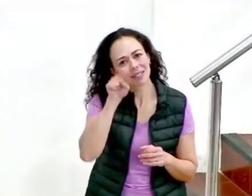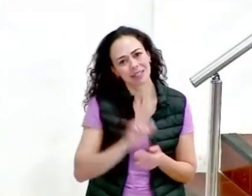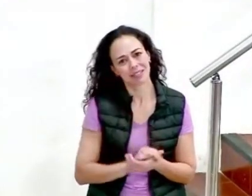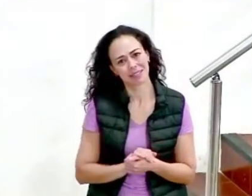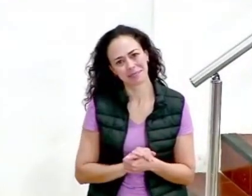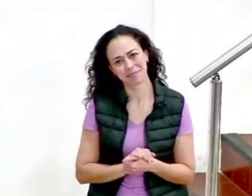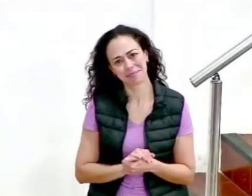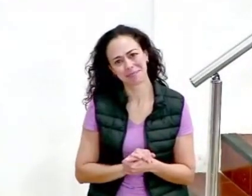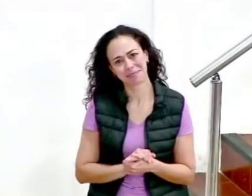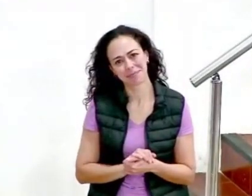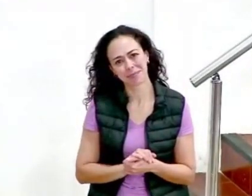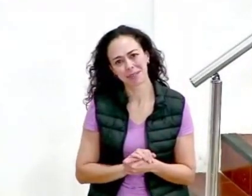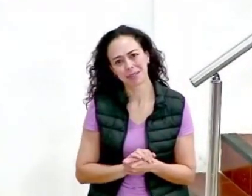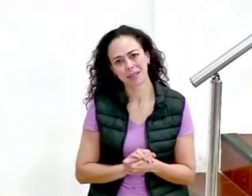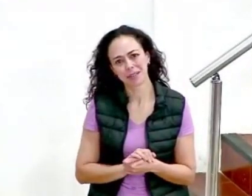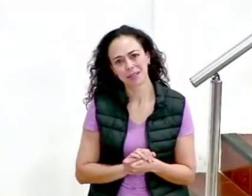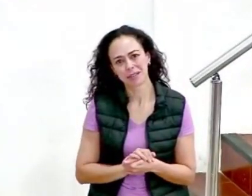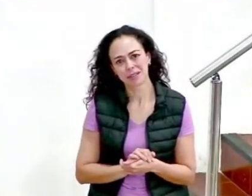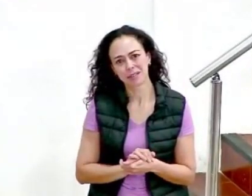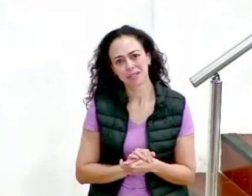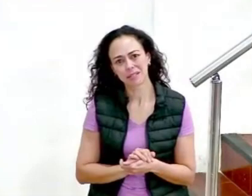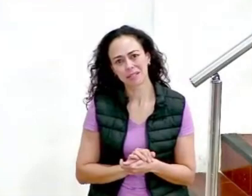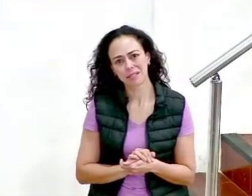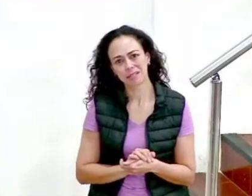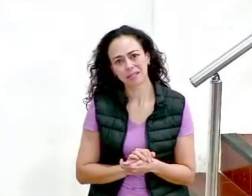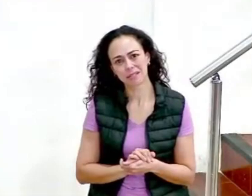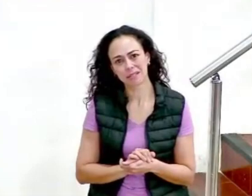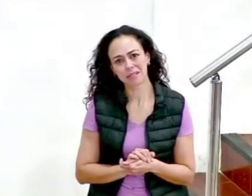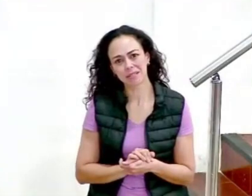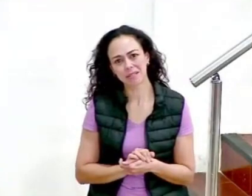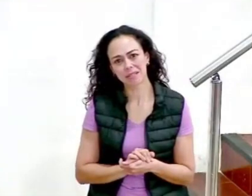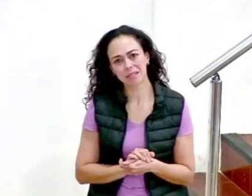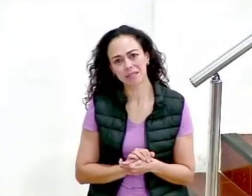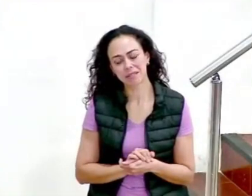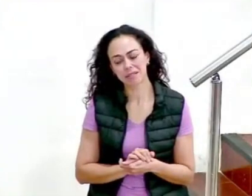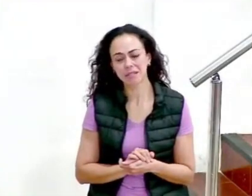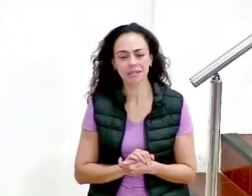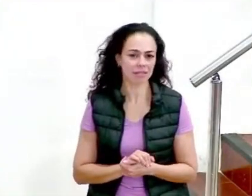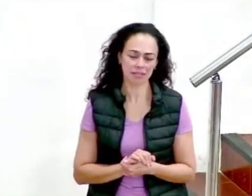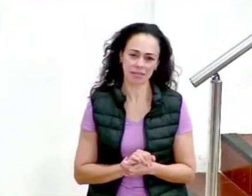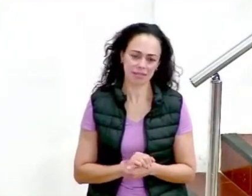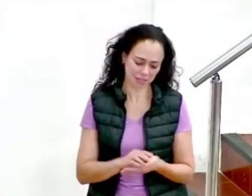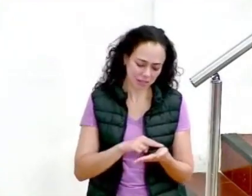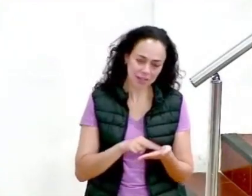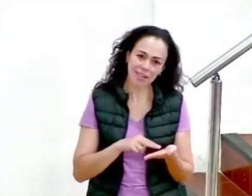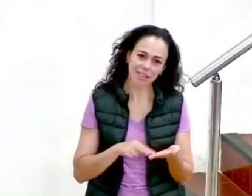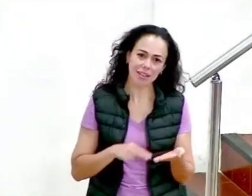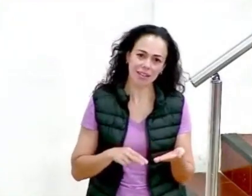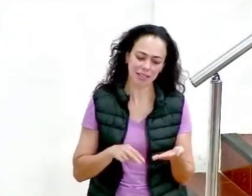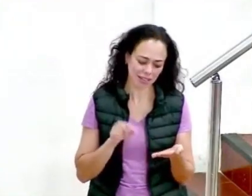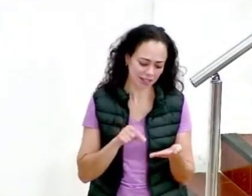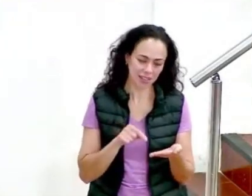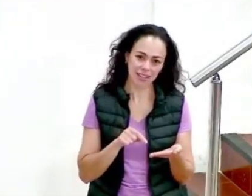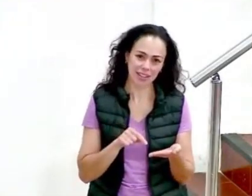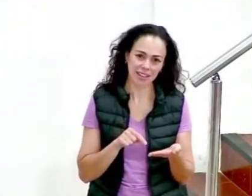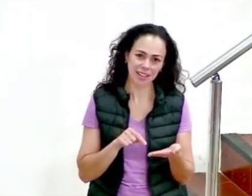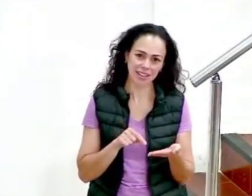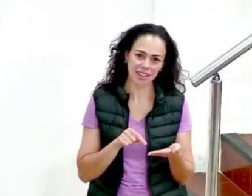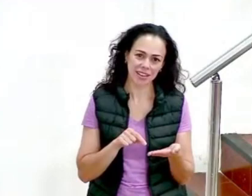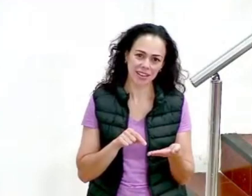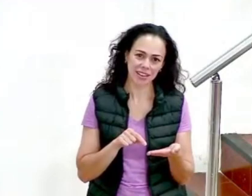E por isso, queridos, isso aqui que nós estamos lendo tem a ver com a